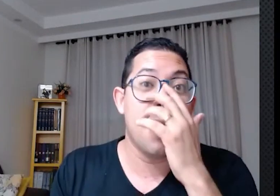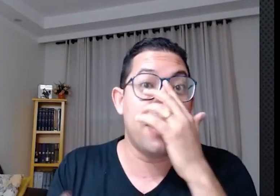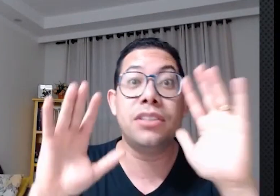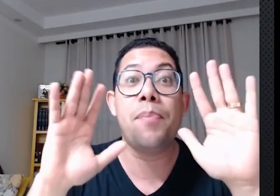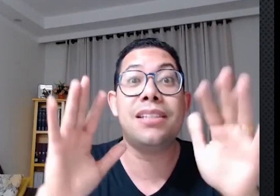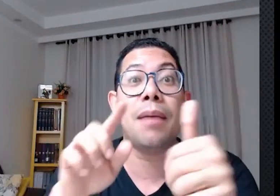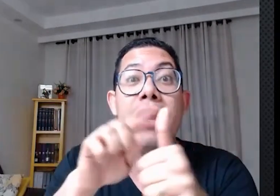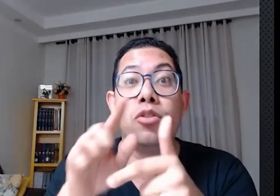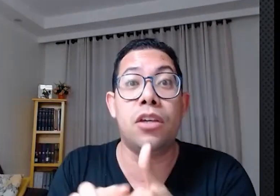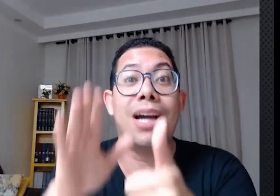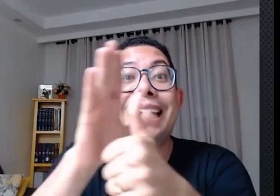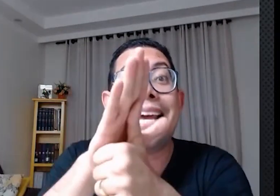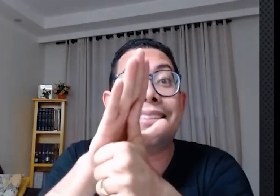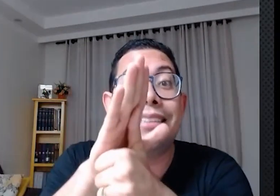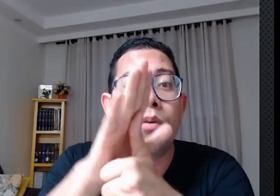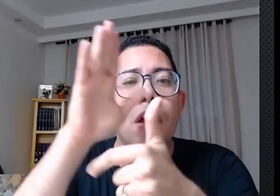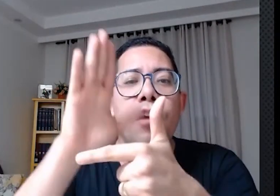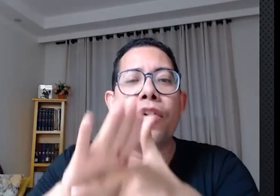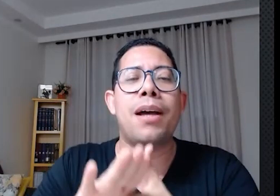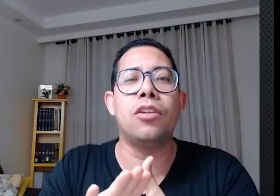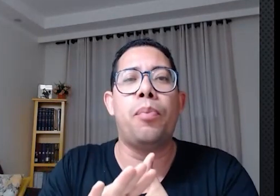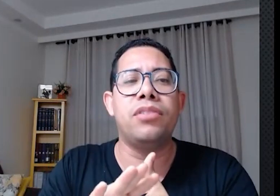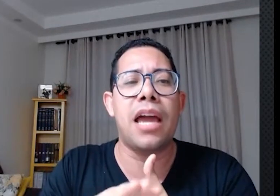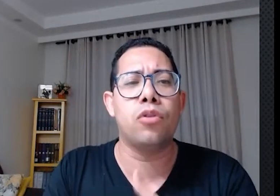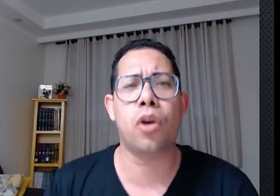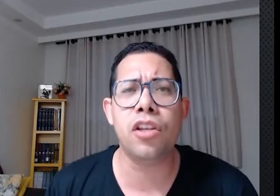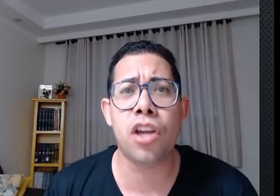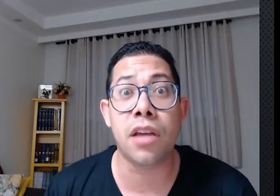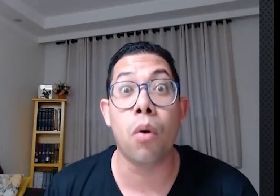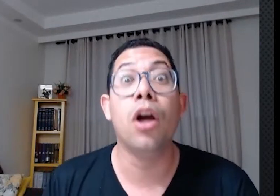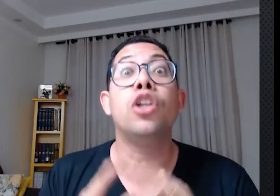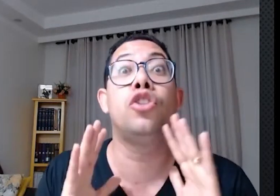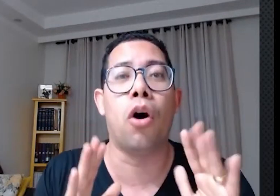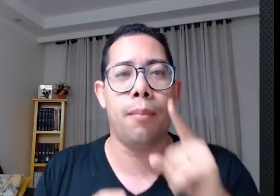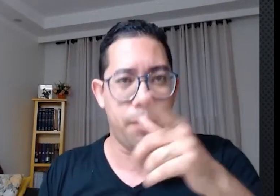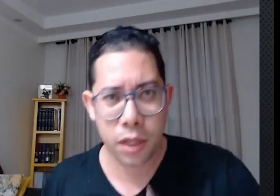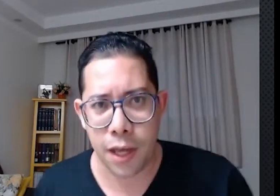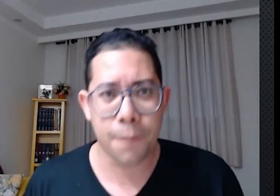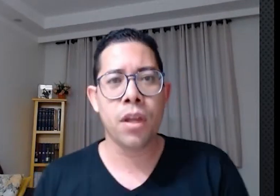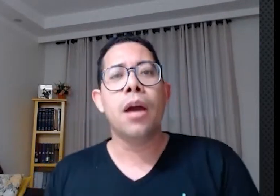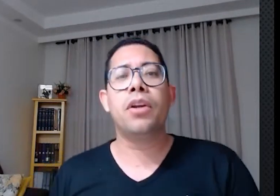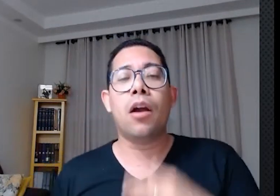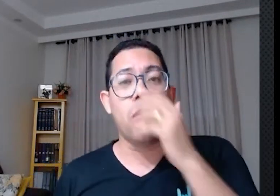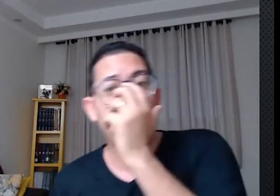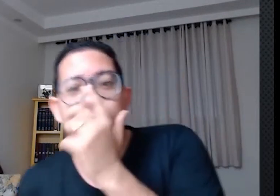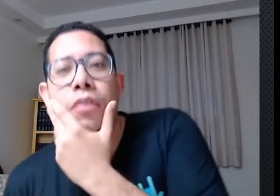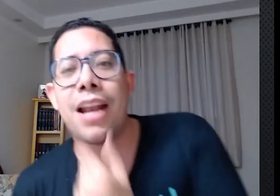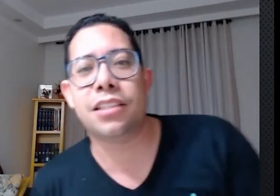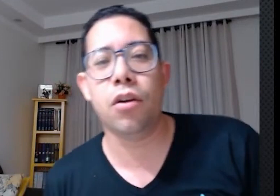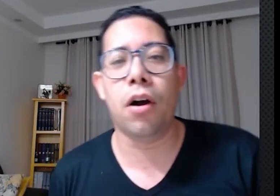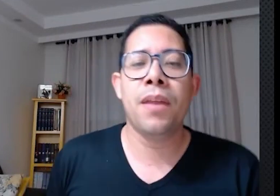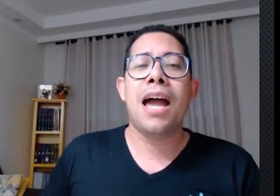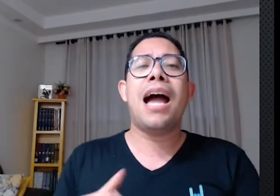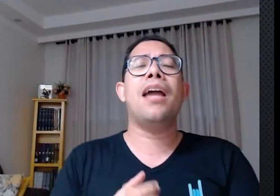certo? Mas você precisa saber isso aqui, ó. Criação e formação do povo de Israel. Só isso, Gesiel? Só. Por quê? Porque quando o pastor